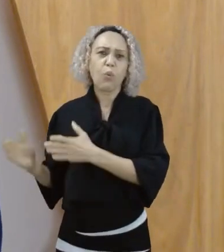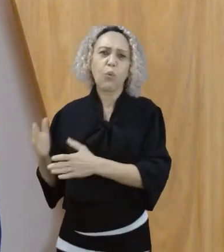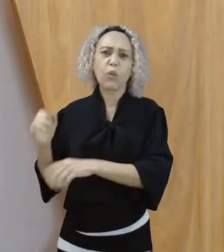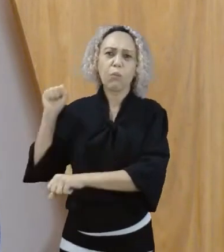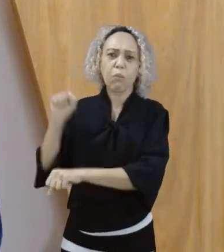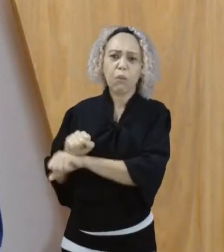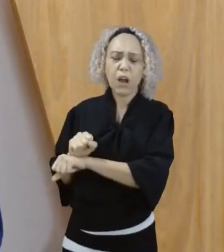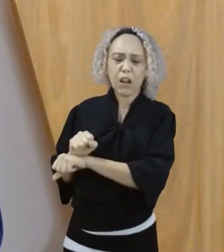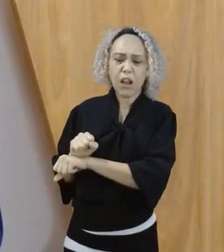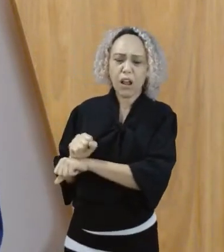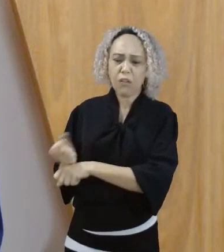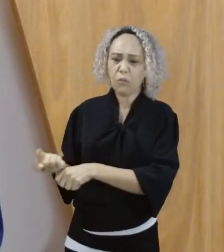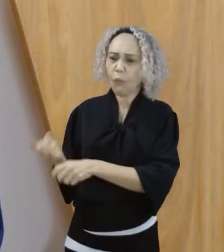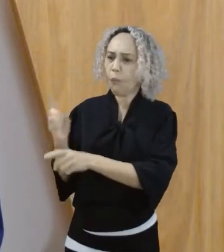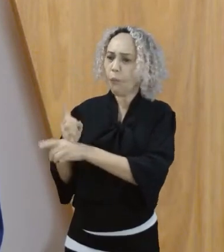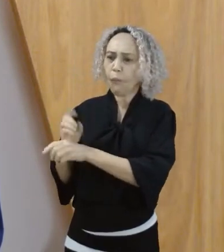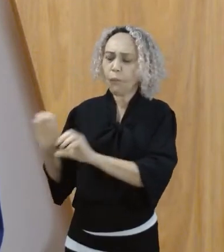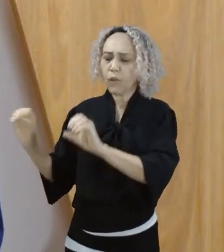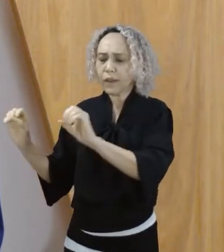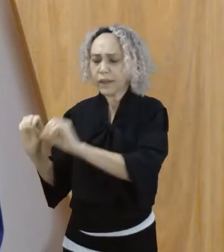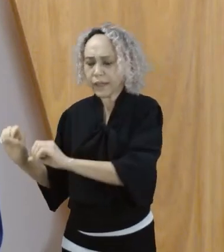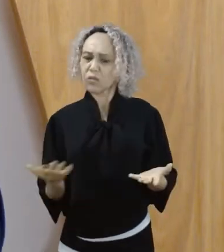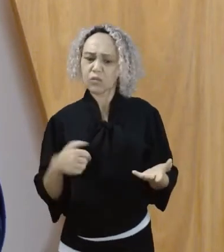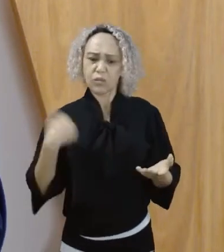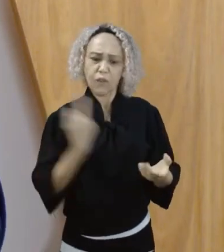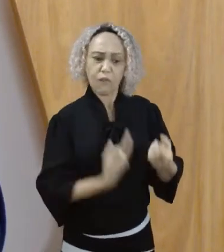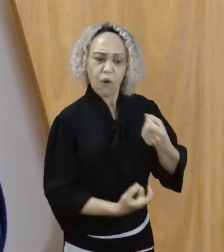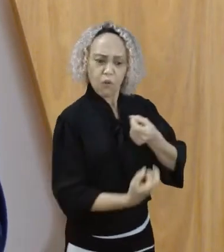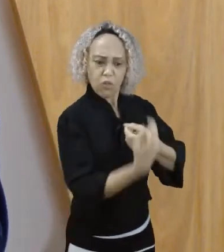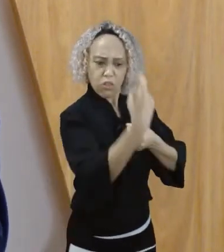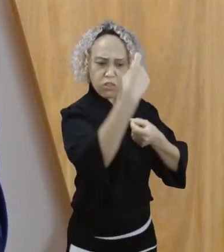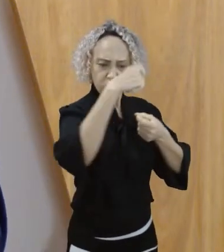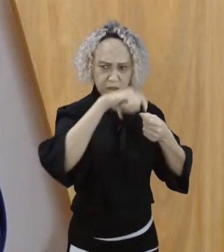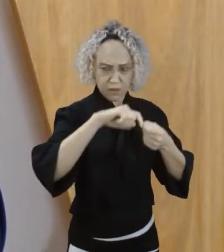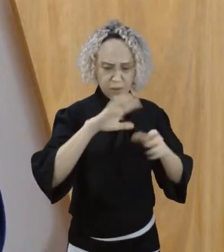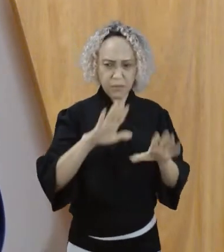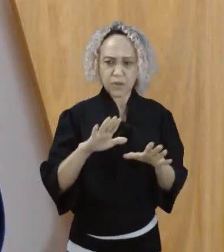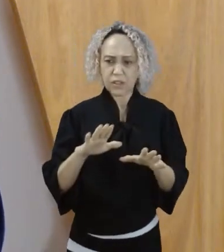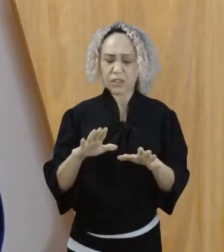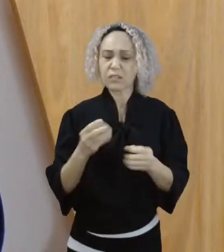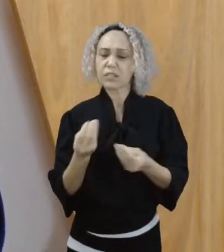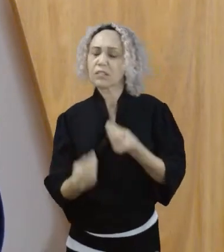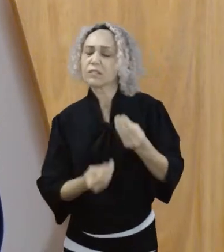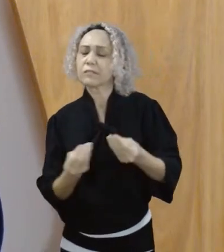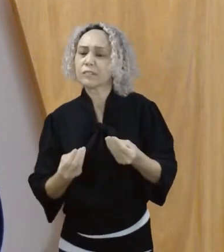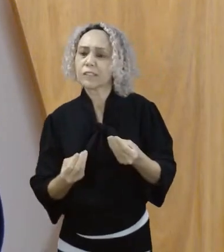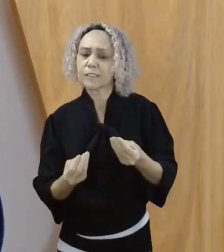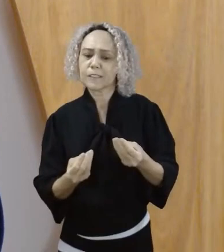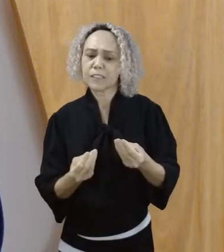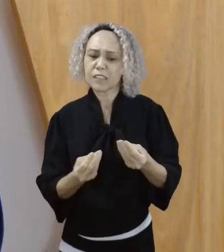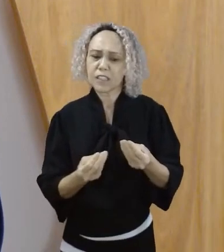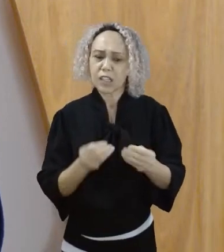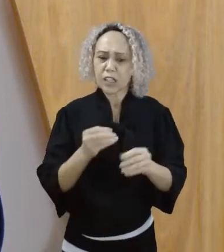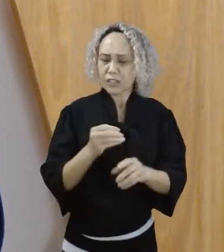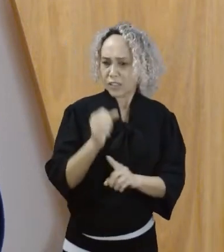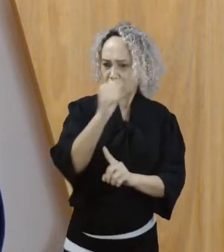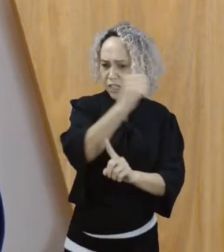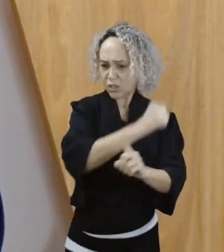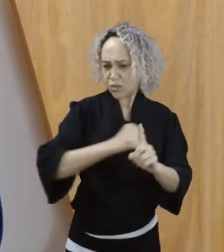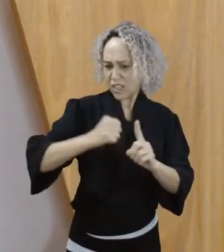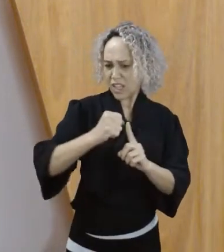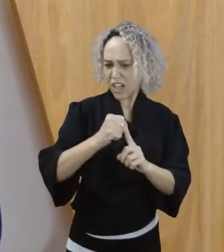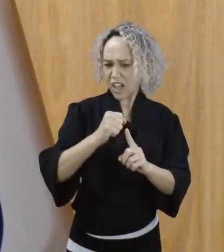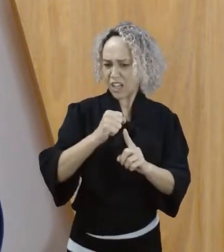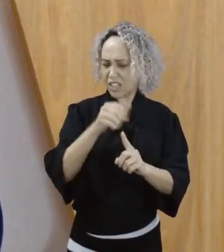nesses dois dias serem eh reavaliadas porque a inteligência coletiva que é a participação social traz